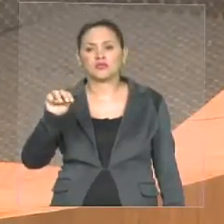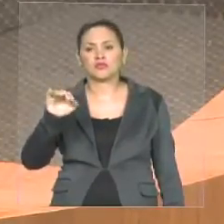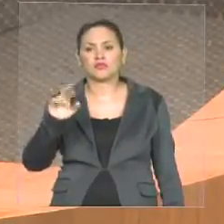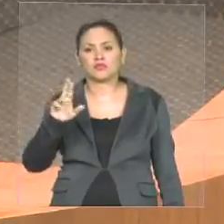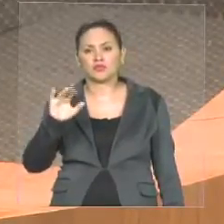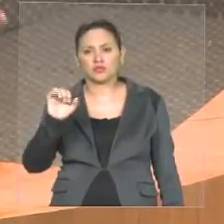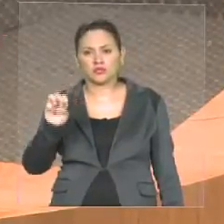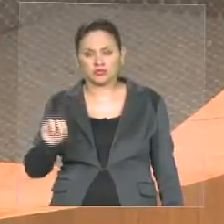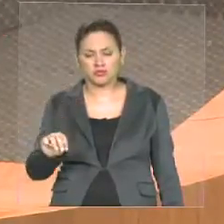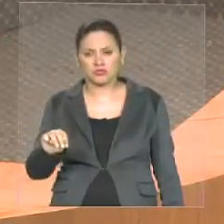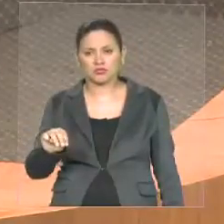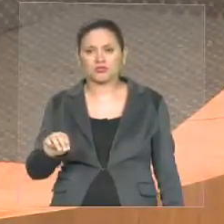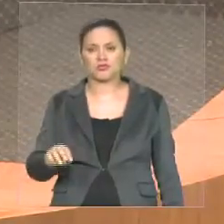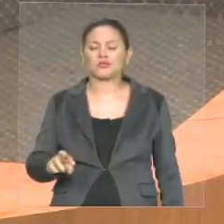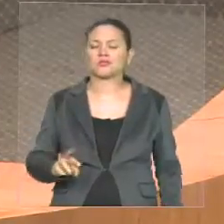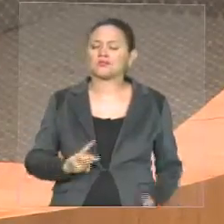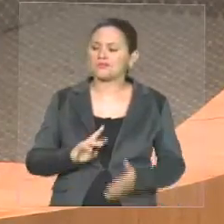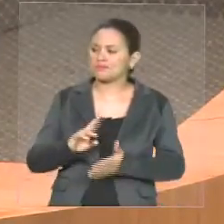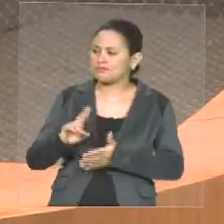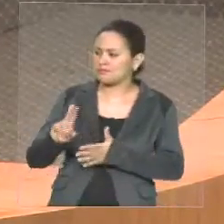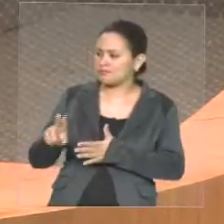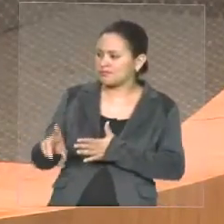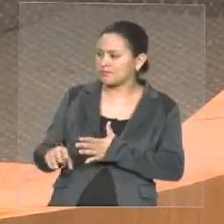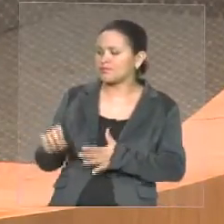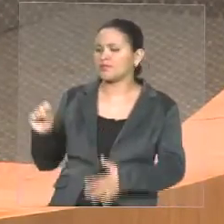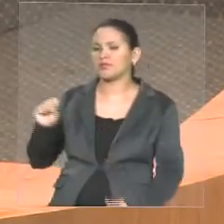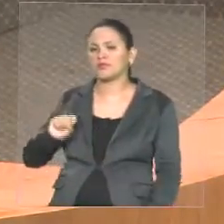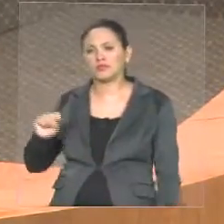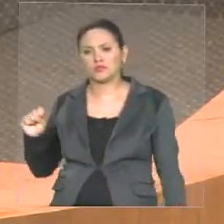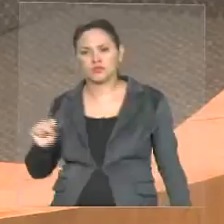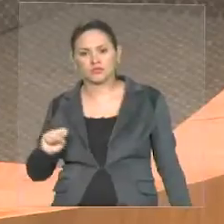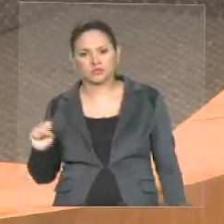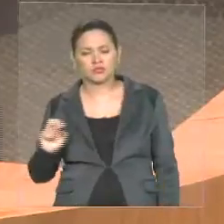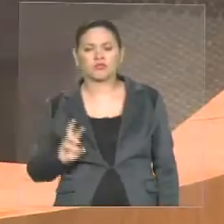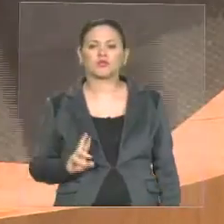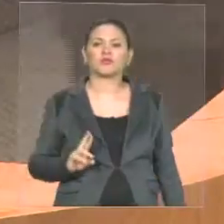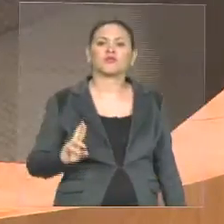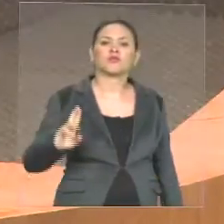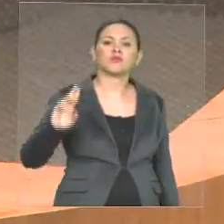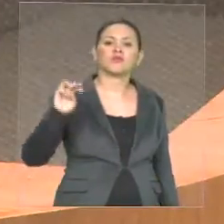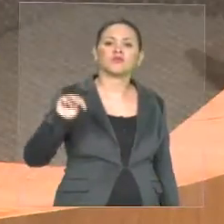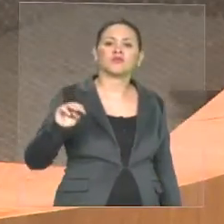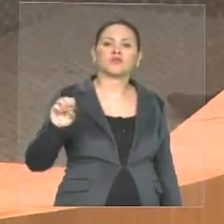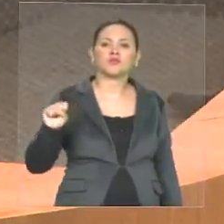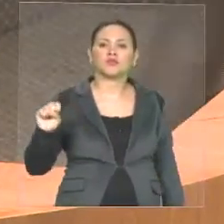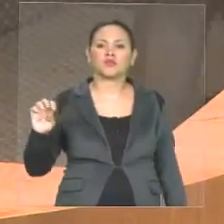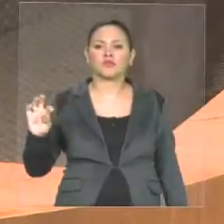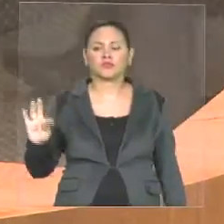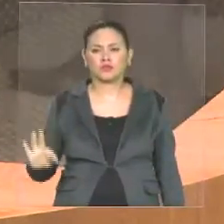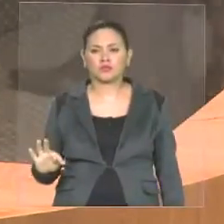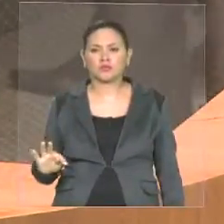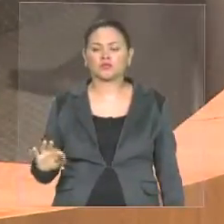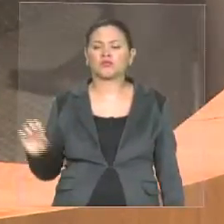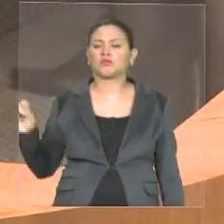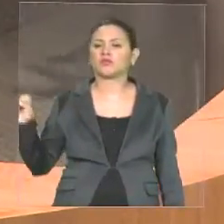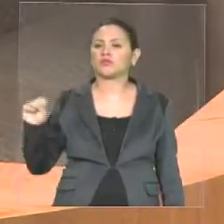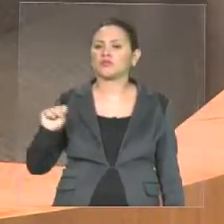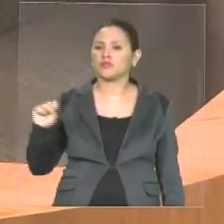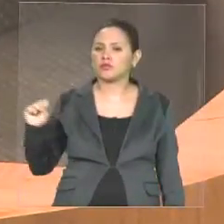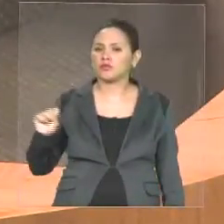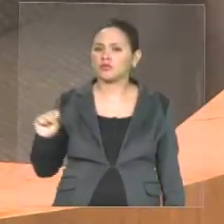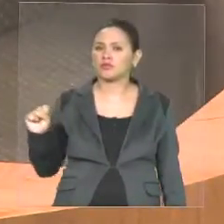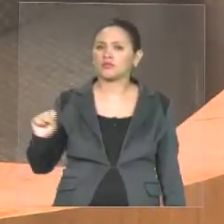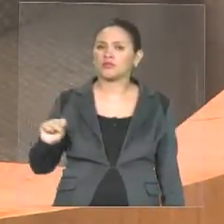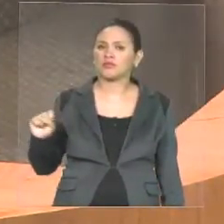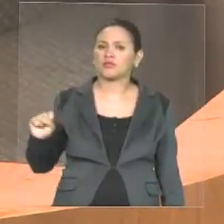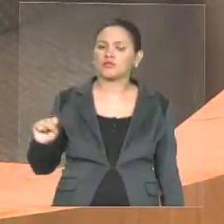civil, sindicatos trabalhadores rurais, representantes locais do MST, sindicatos ferroviários, presidente